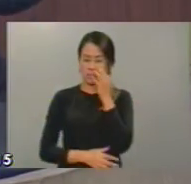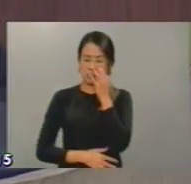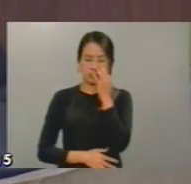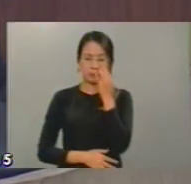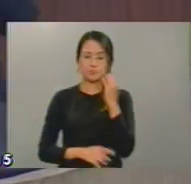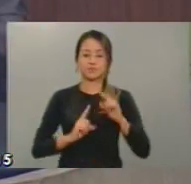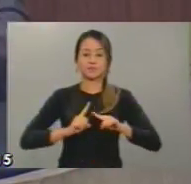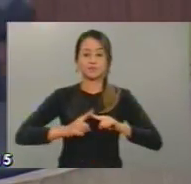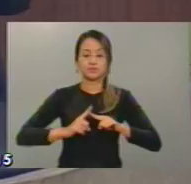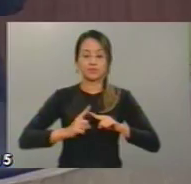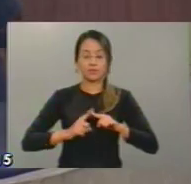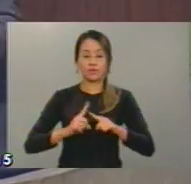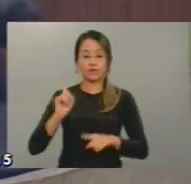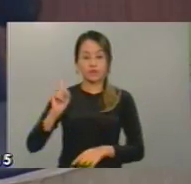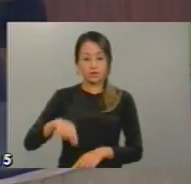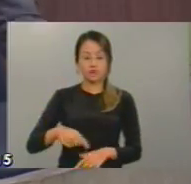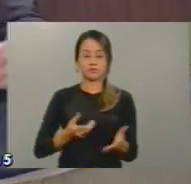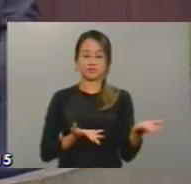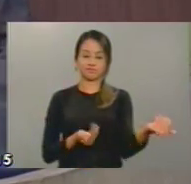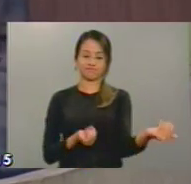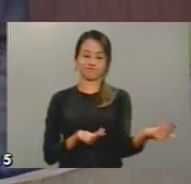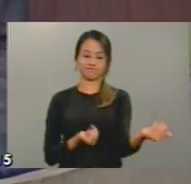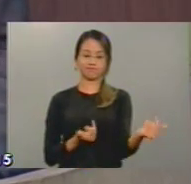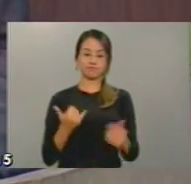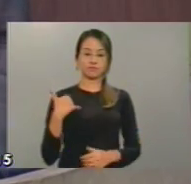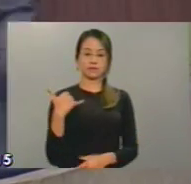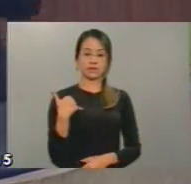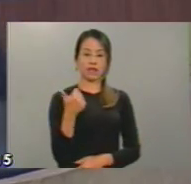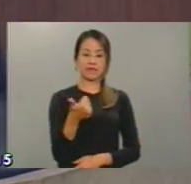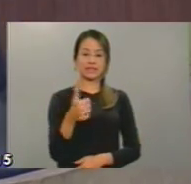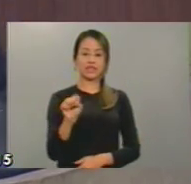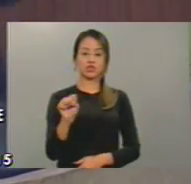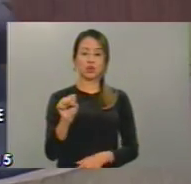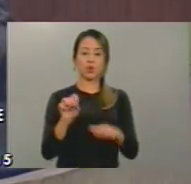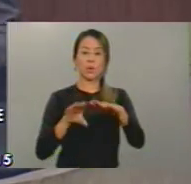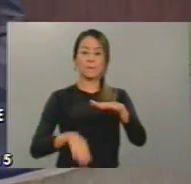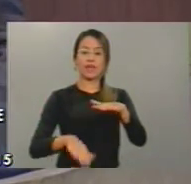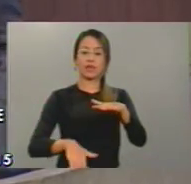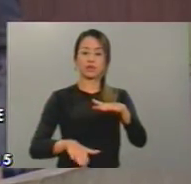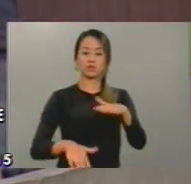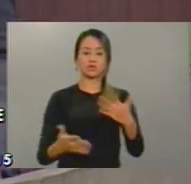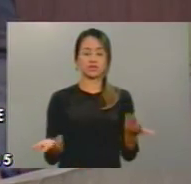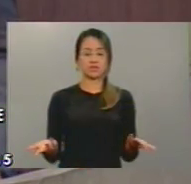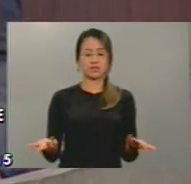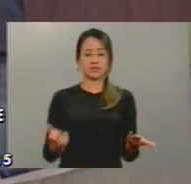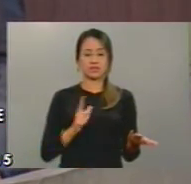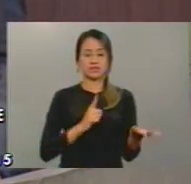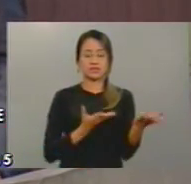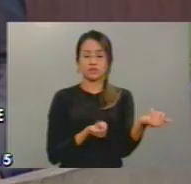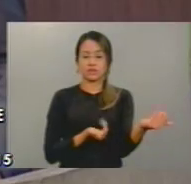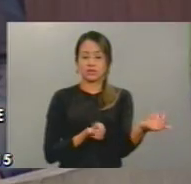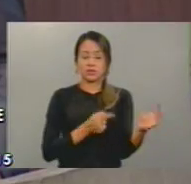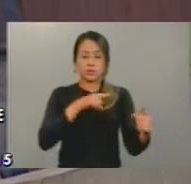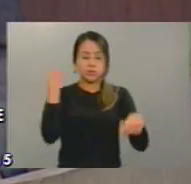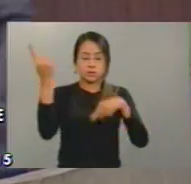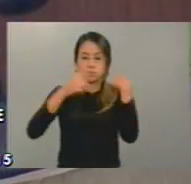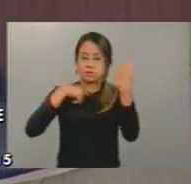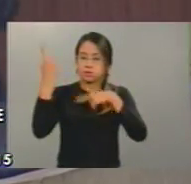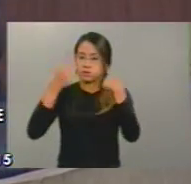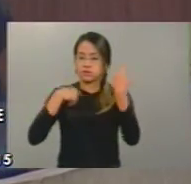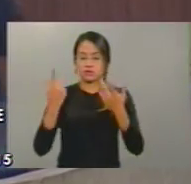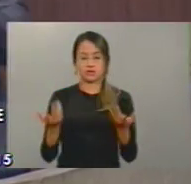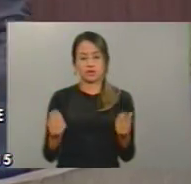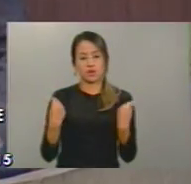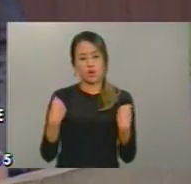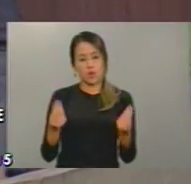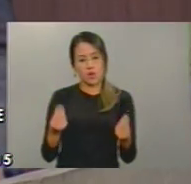sobretudo, dos adolescentes e jovens. Nós hoje temos a pior capital do Brasil em índice de homicídio de adolescente, o